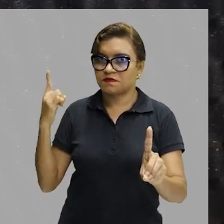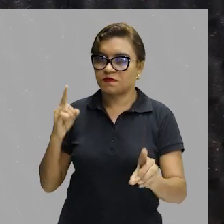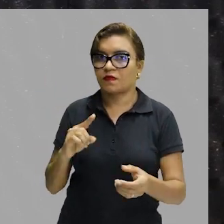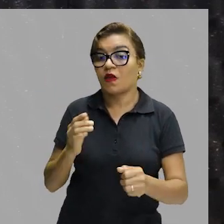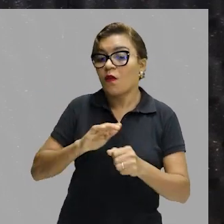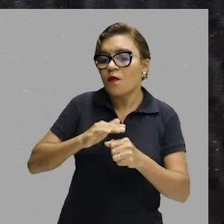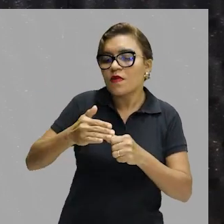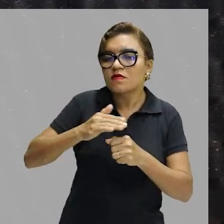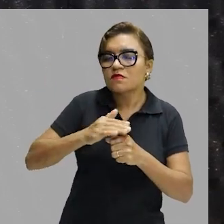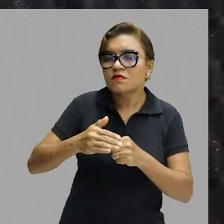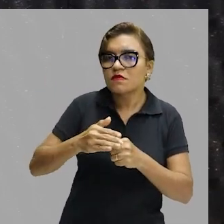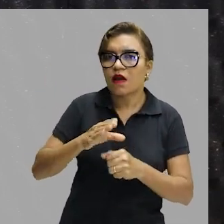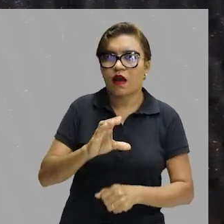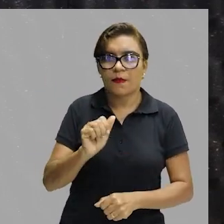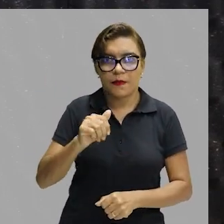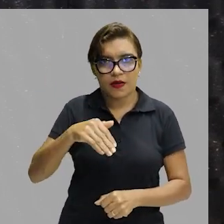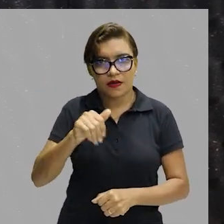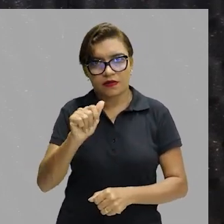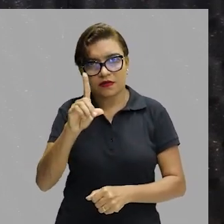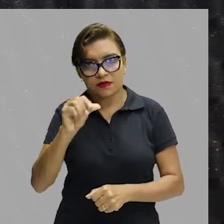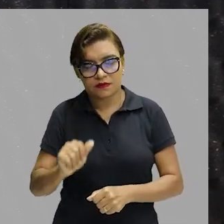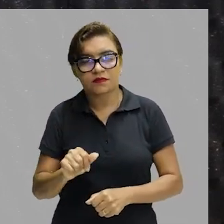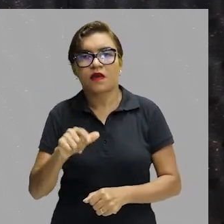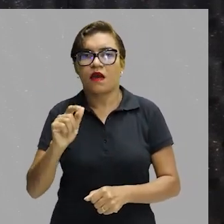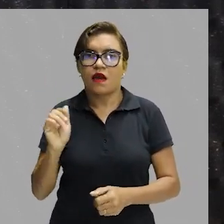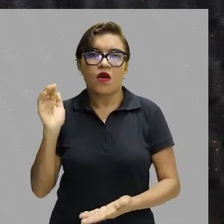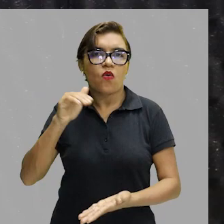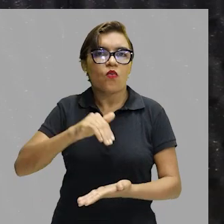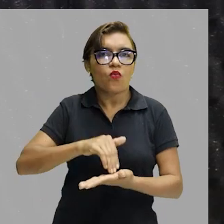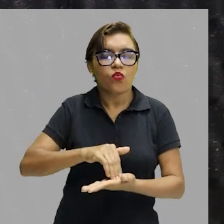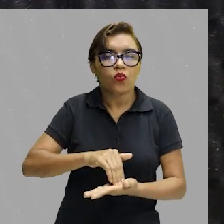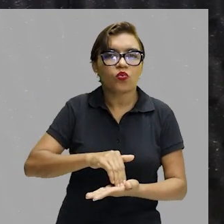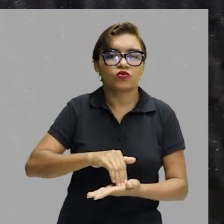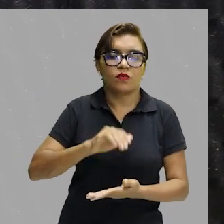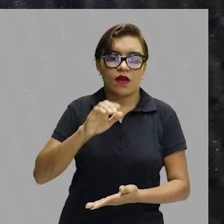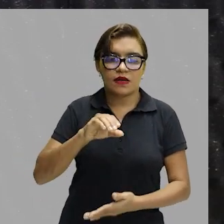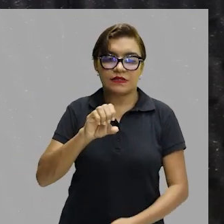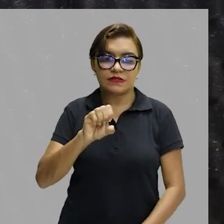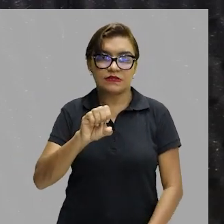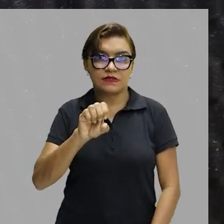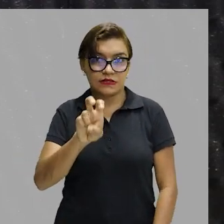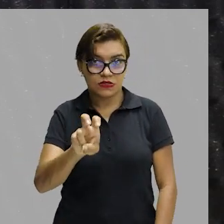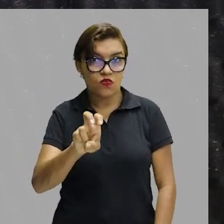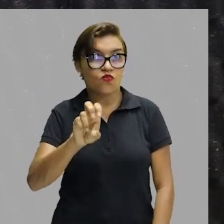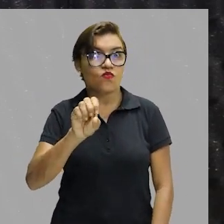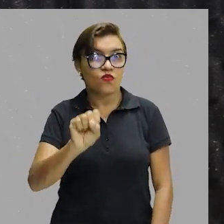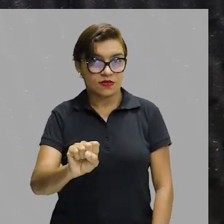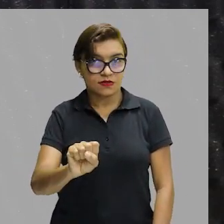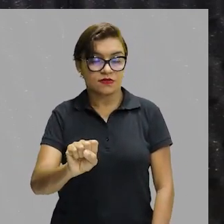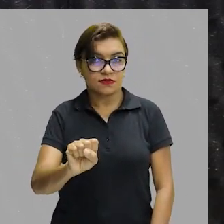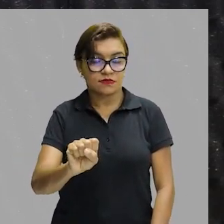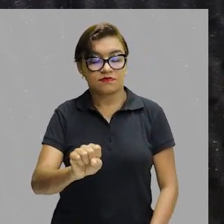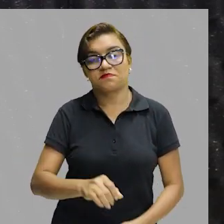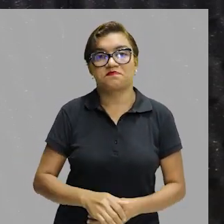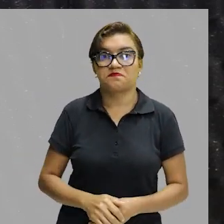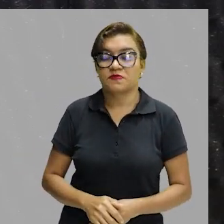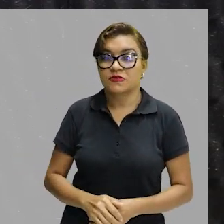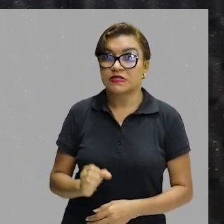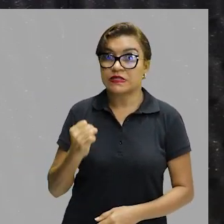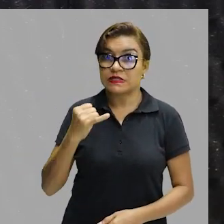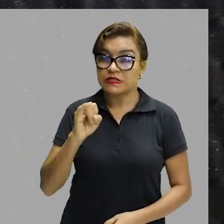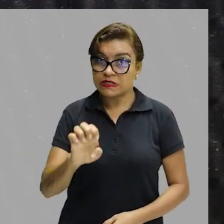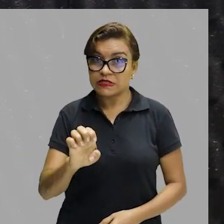uma subcamada antes do último nível, que é o 5S. Quando terminar no